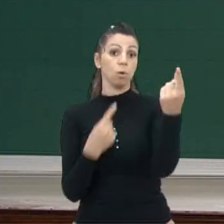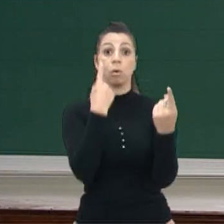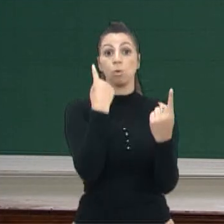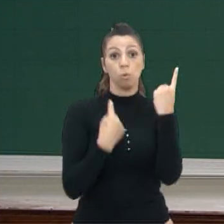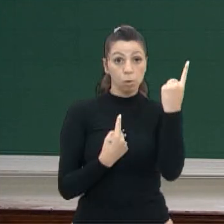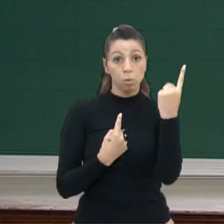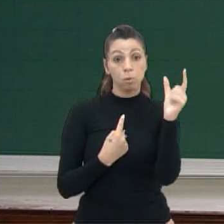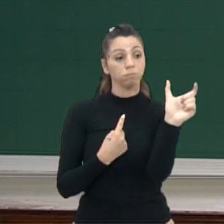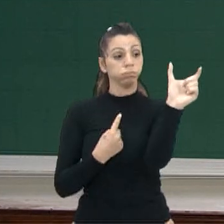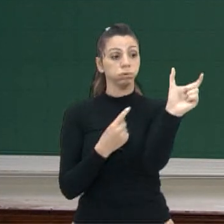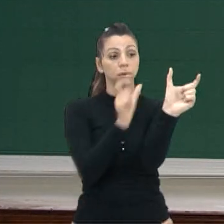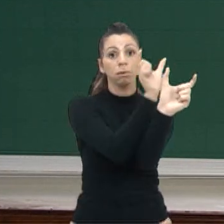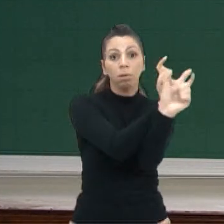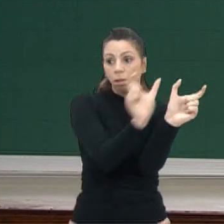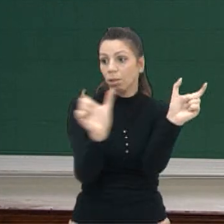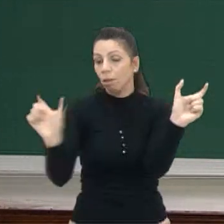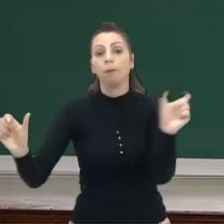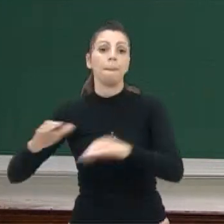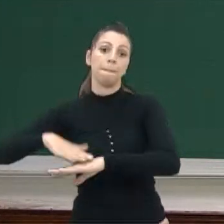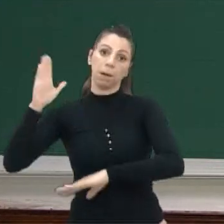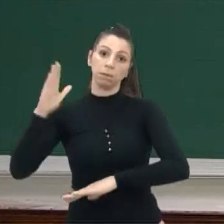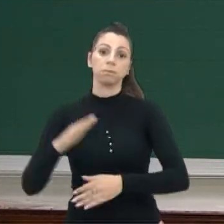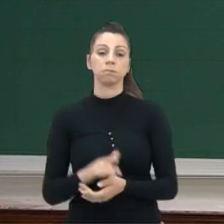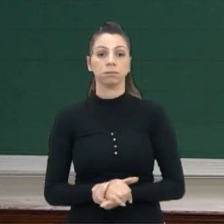mais termos, um ou mais monômios.